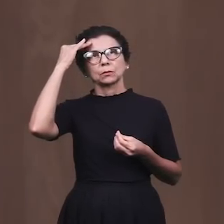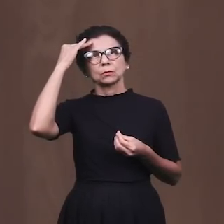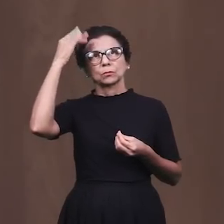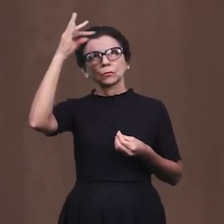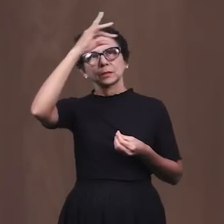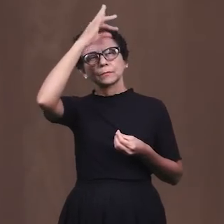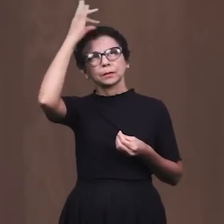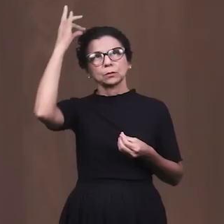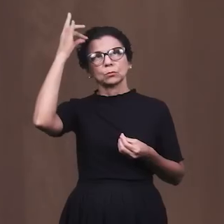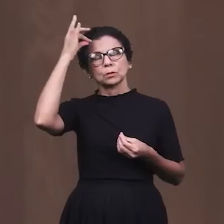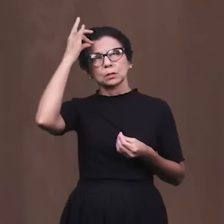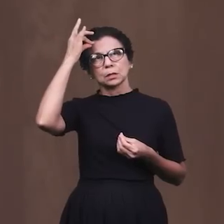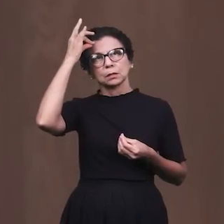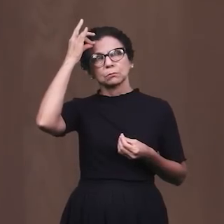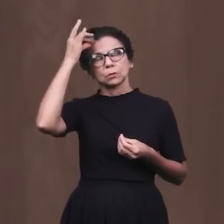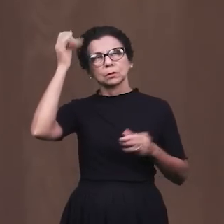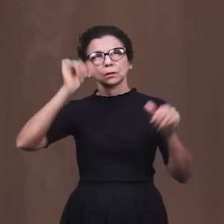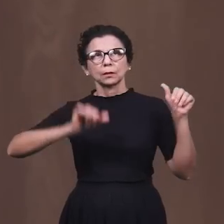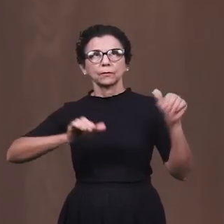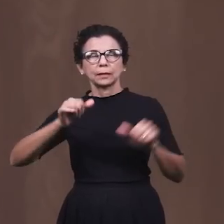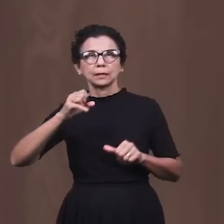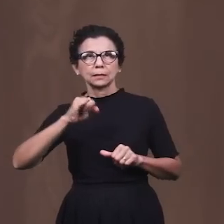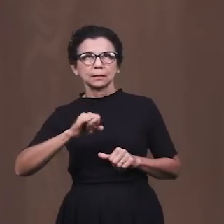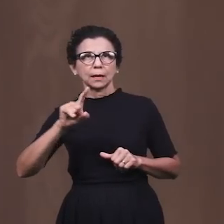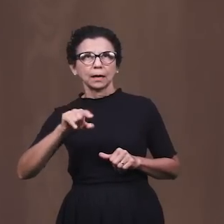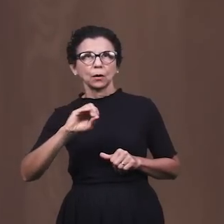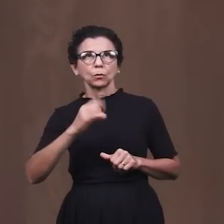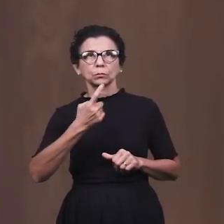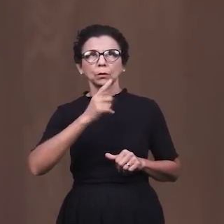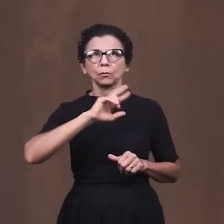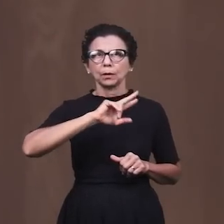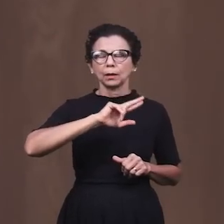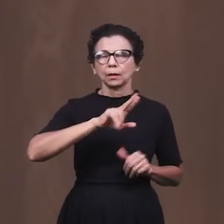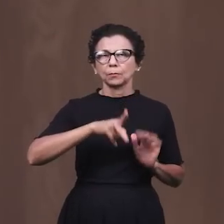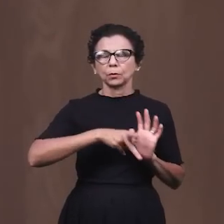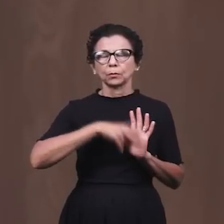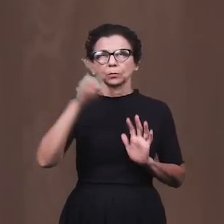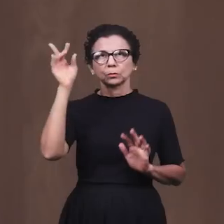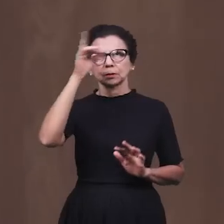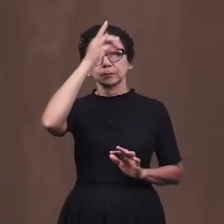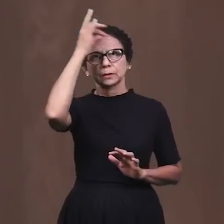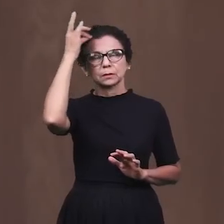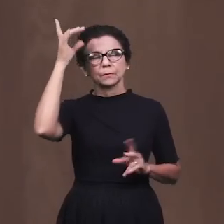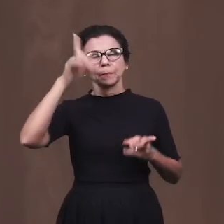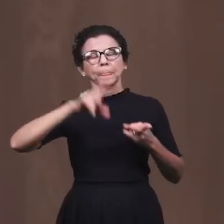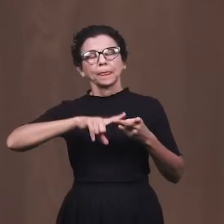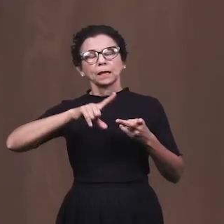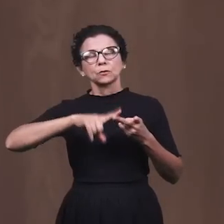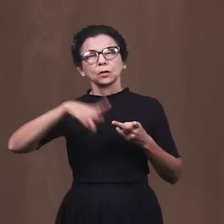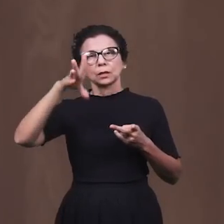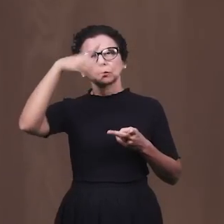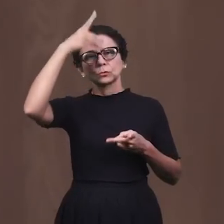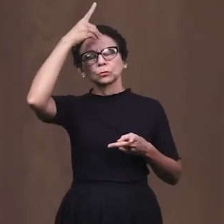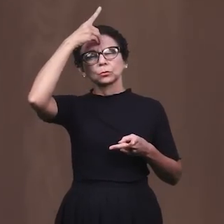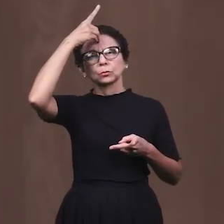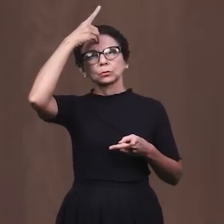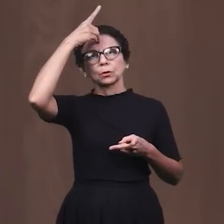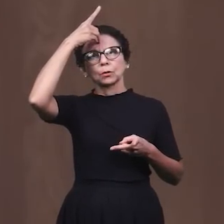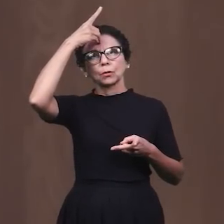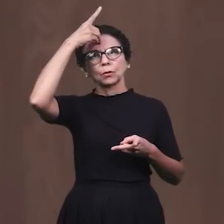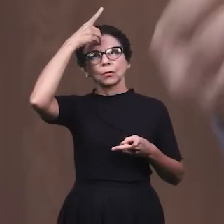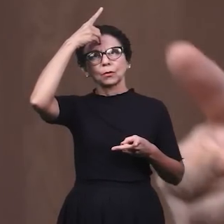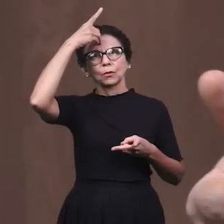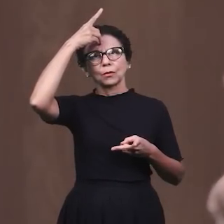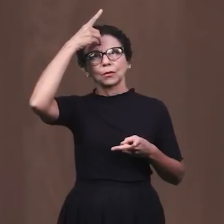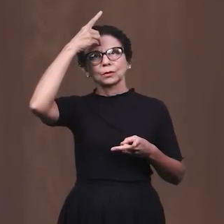Santo ou não é do Espírito Santo. Então esse é discernimento. Já quando se fala no dom na experiência